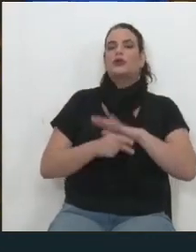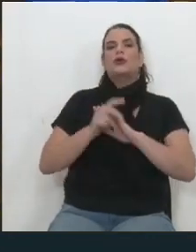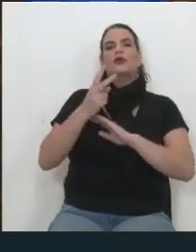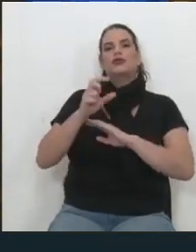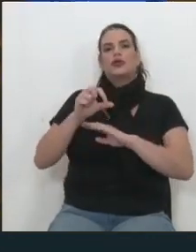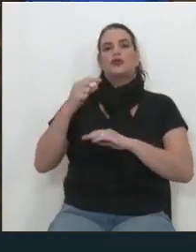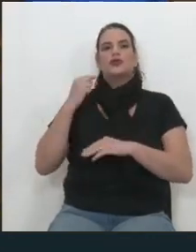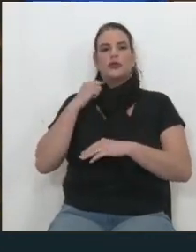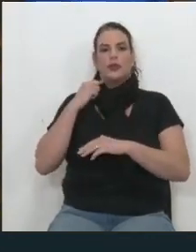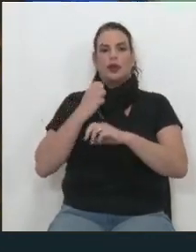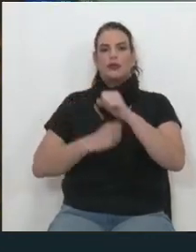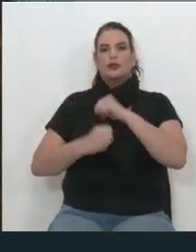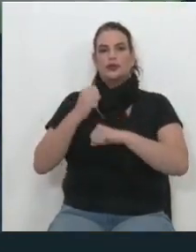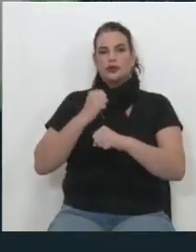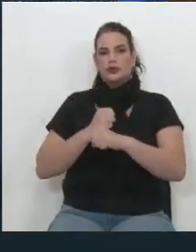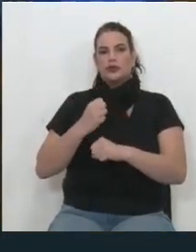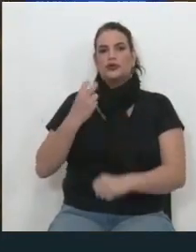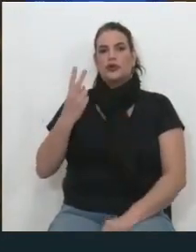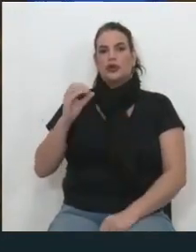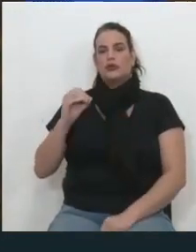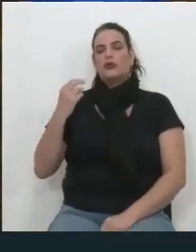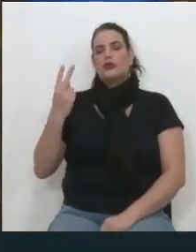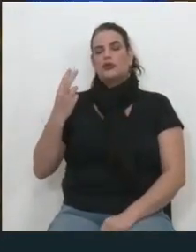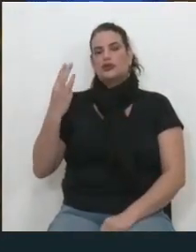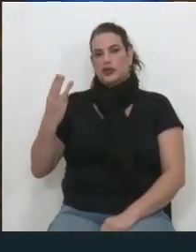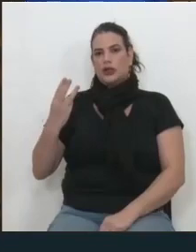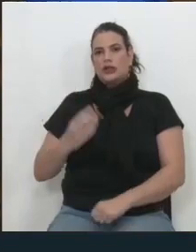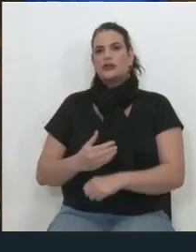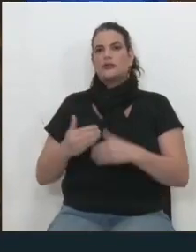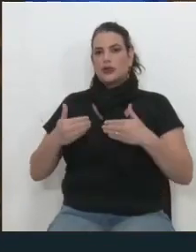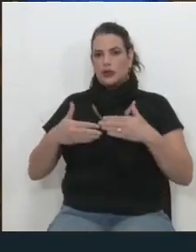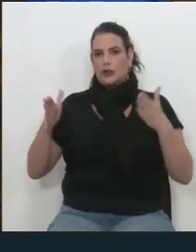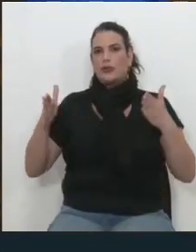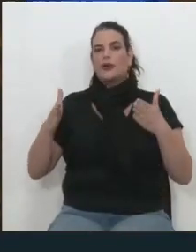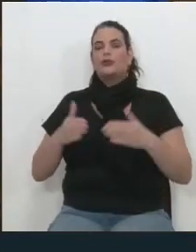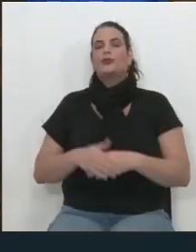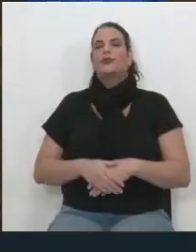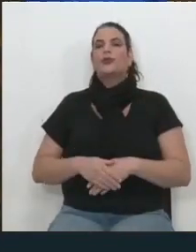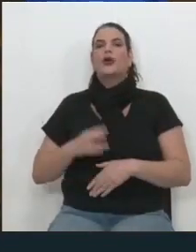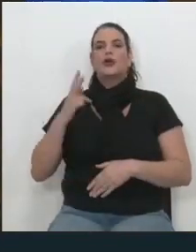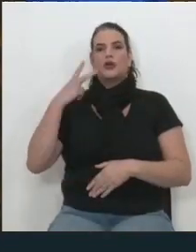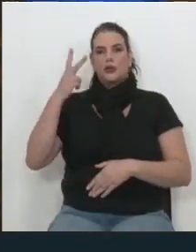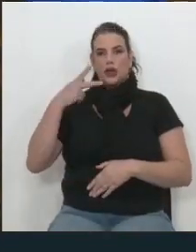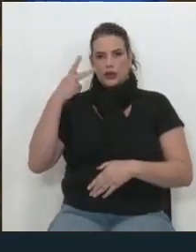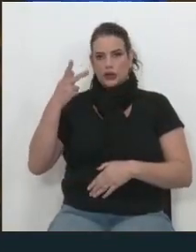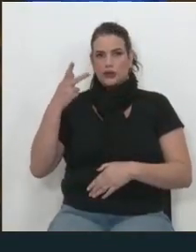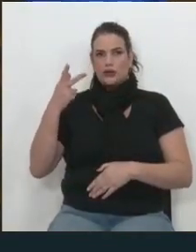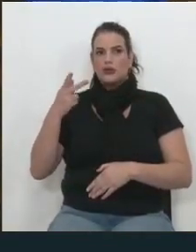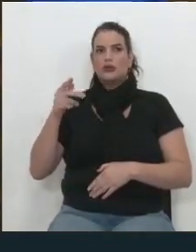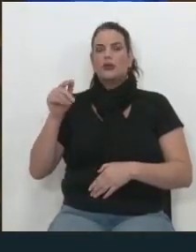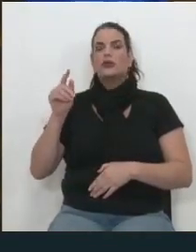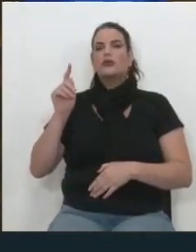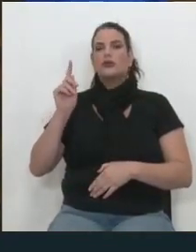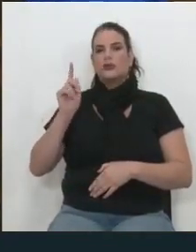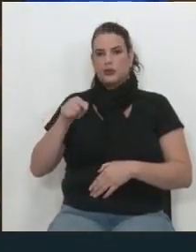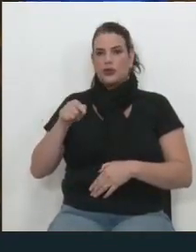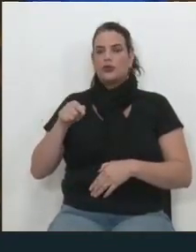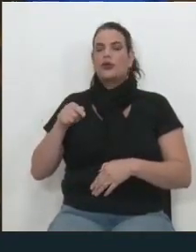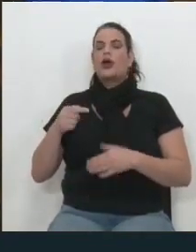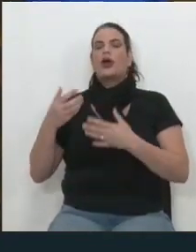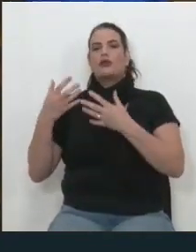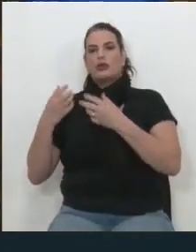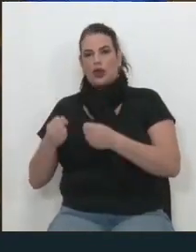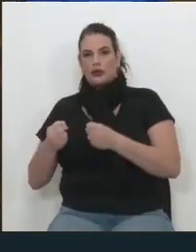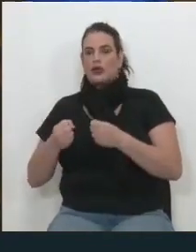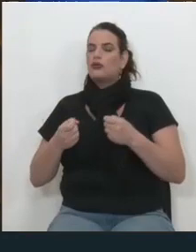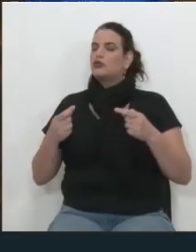de 2023. Está aberta a palavra. Os vereadores favoráveis permaneçam estão e os contrários se